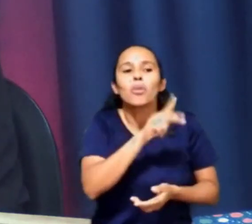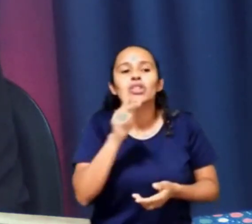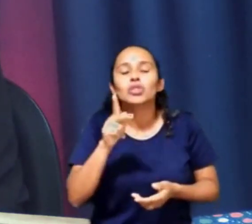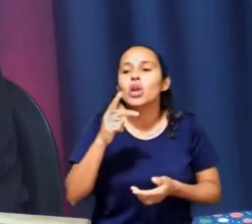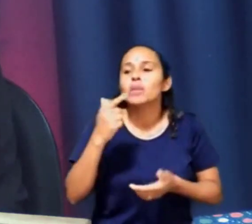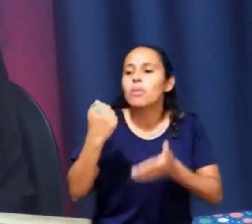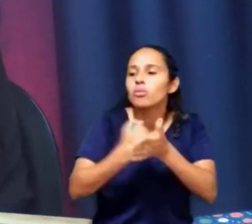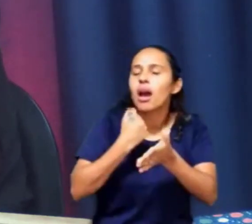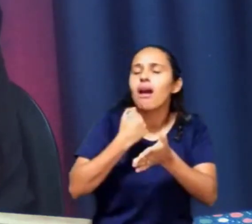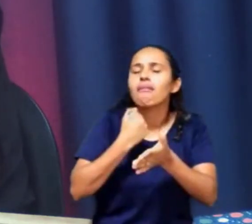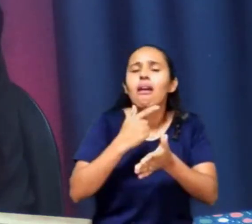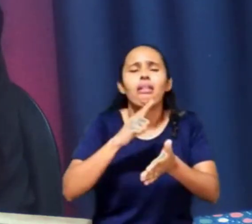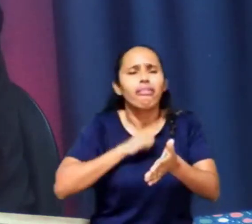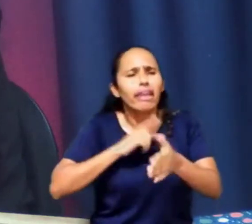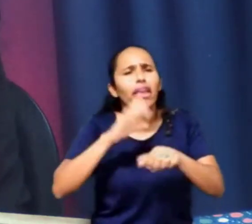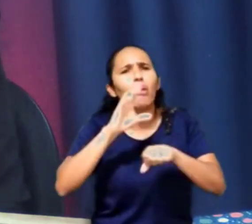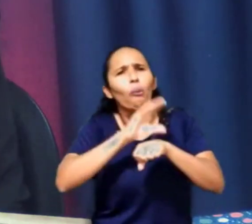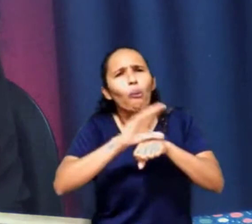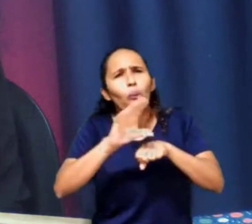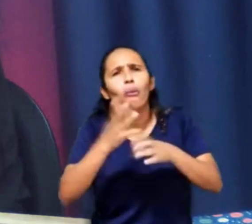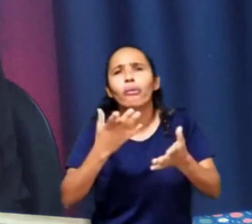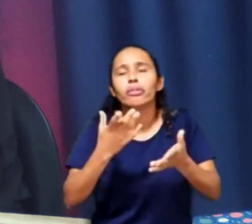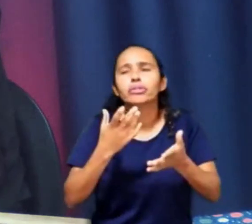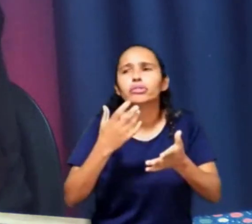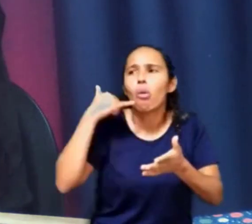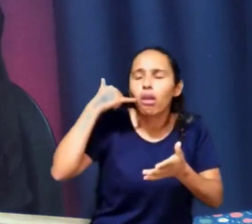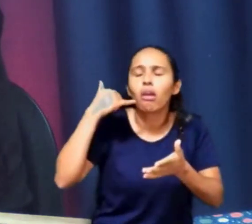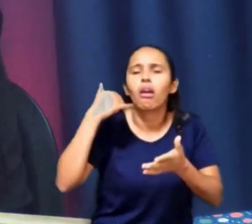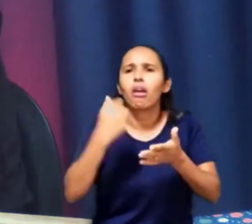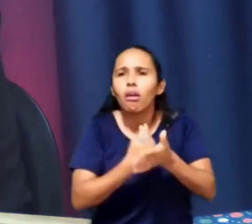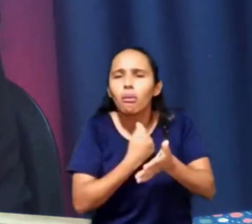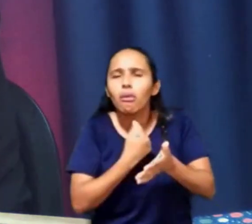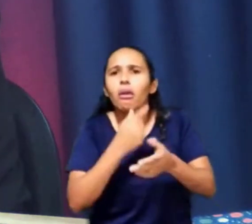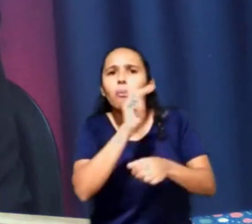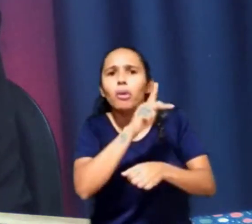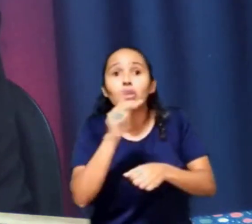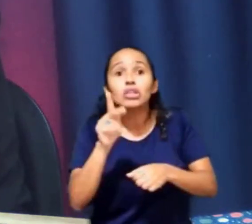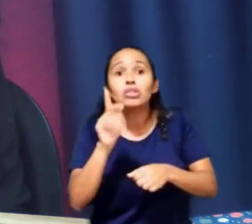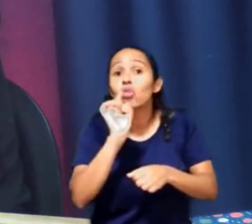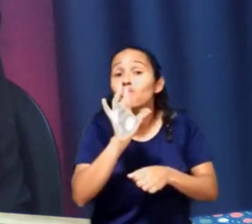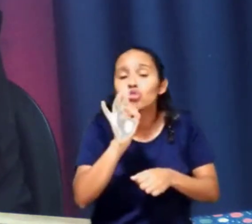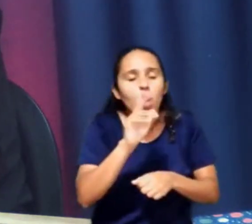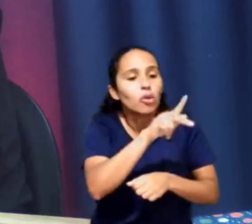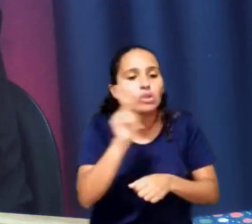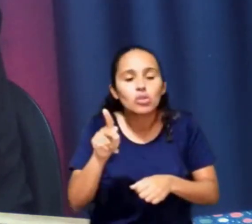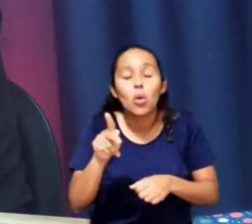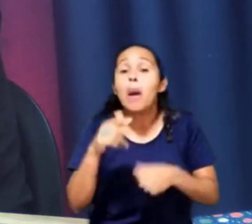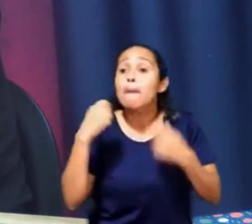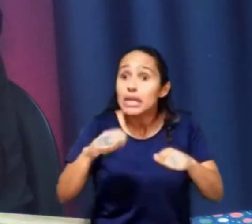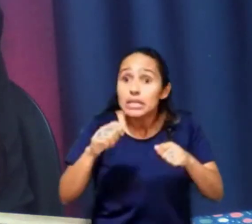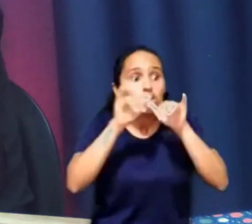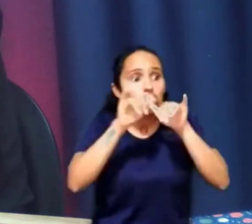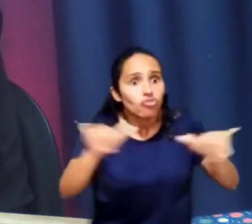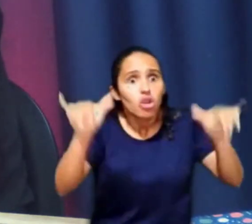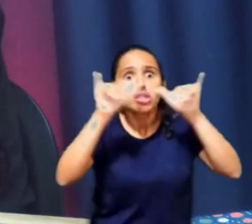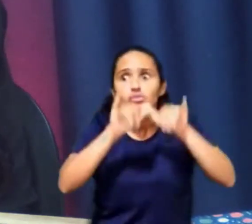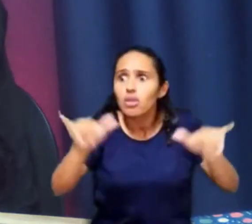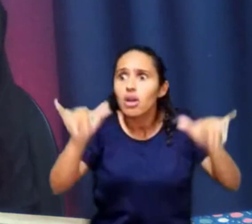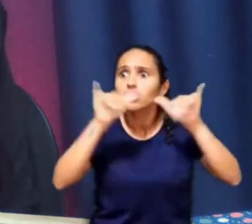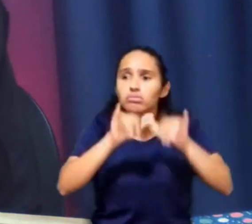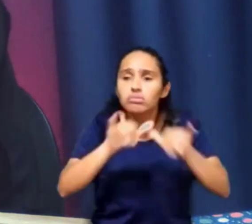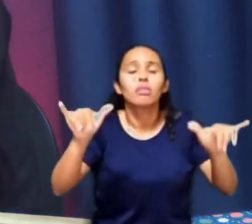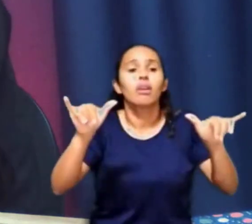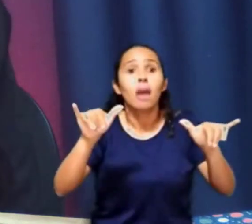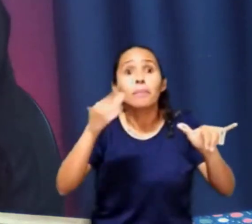mas por que só liga professor, né? Ela falou assim, então a gente precisa começar a divulgar. Vamos começar a divulgar para que as pessoas entendam que